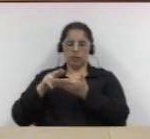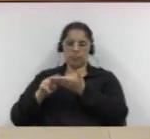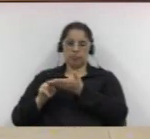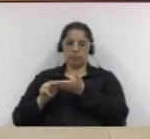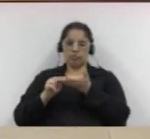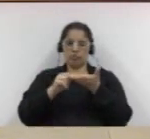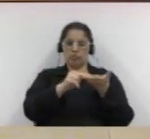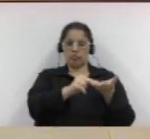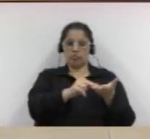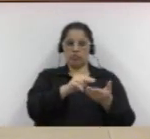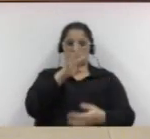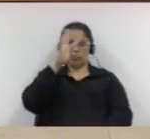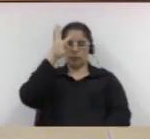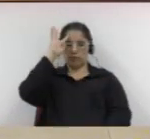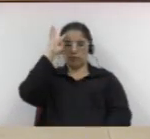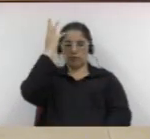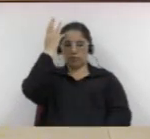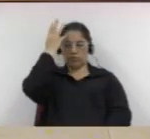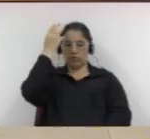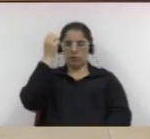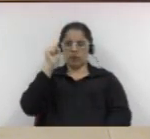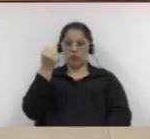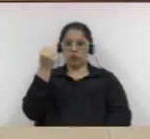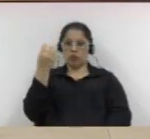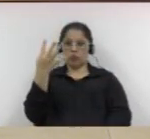executivo. Requerimento